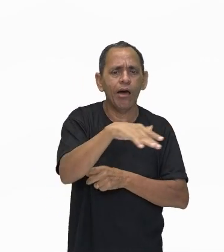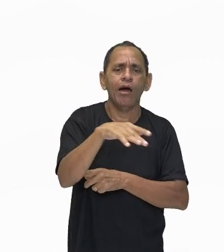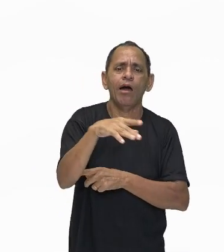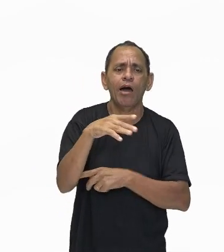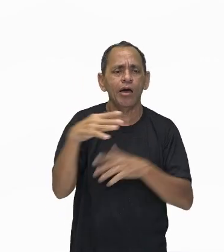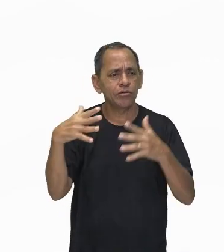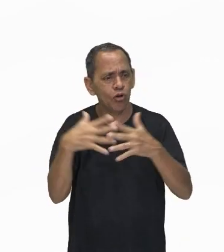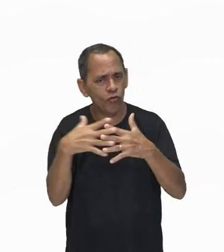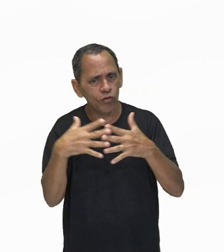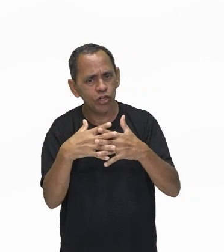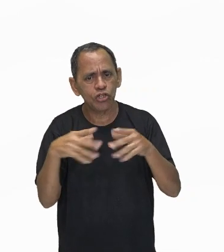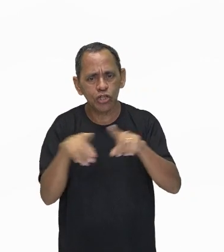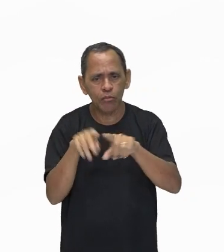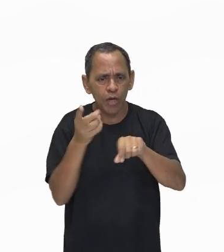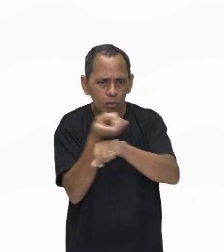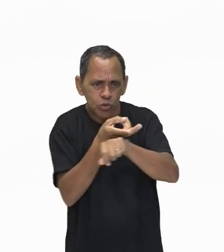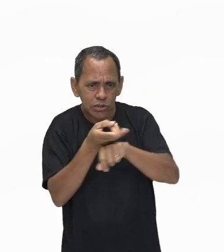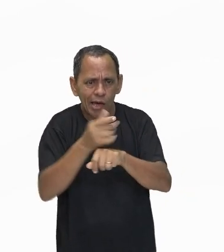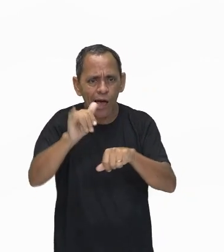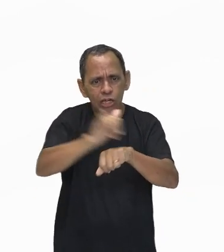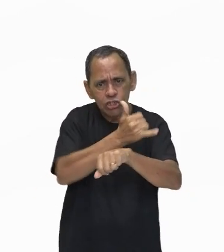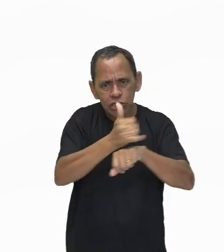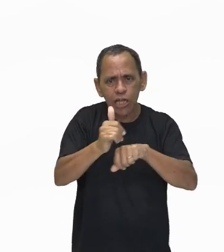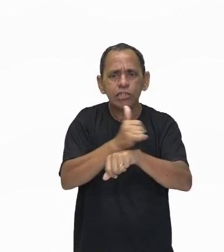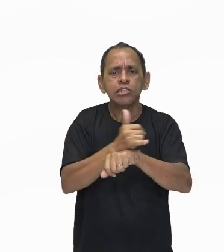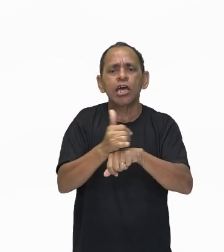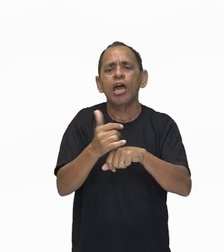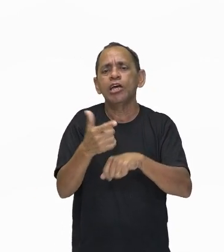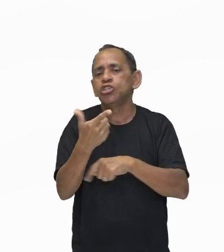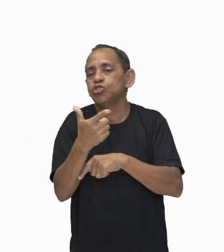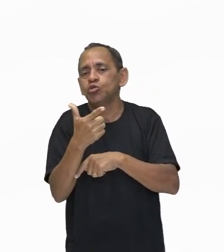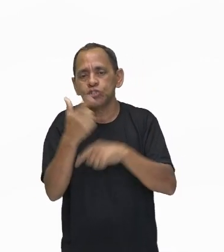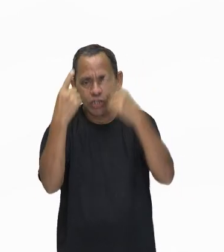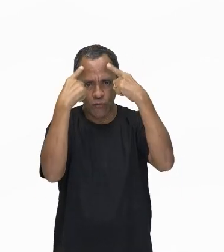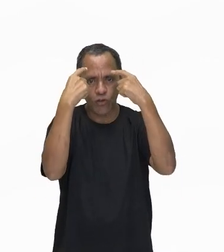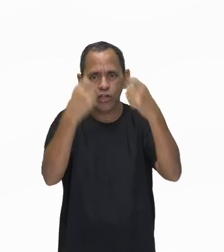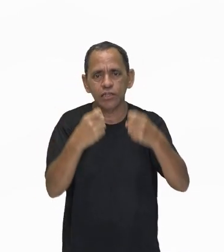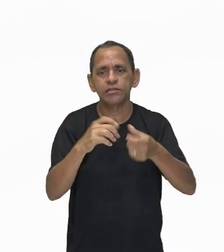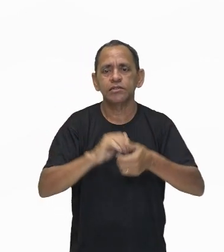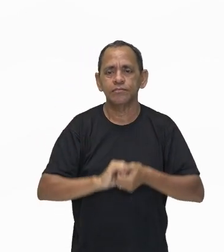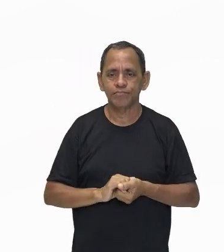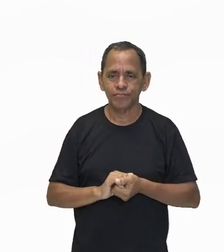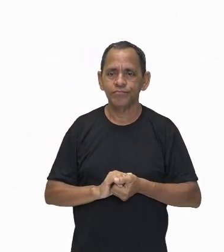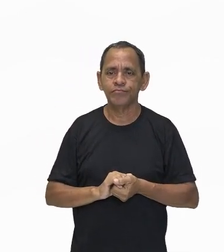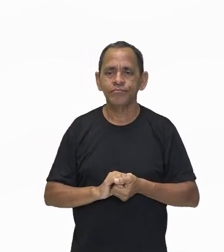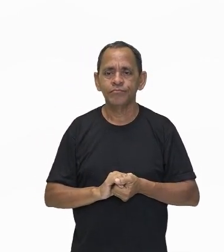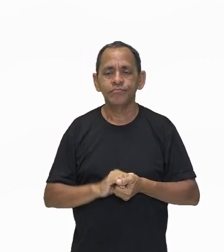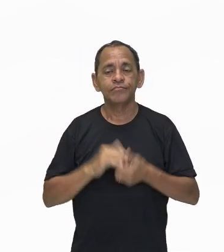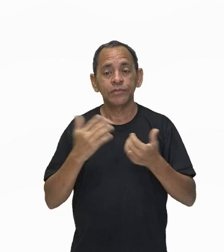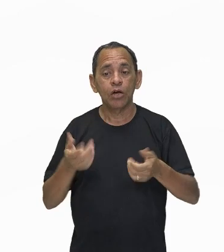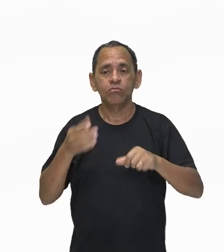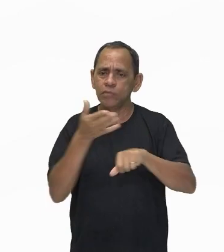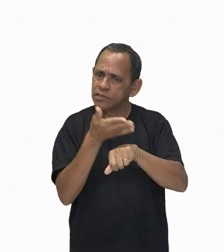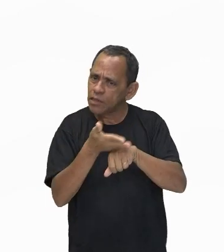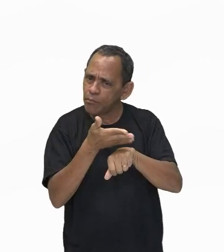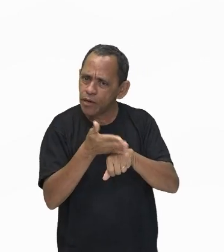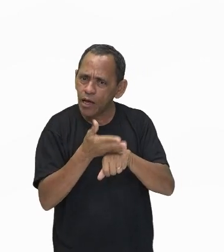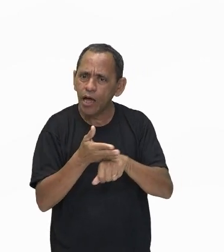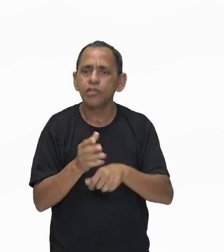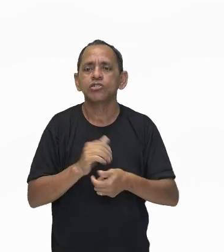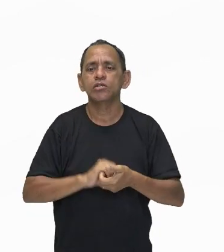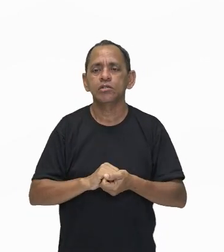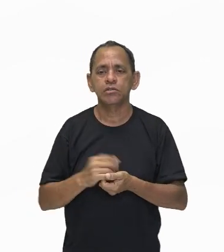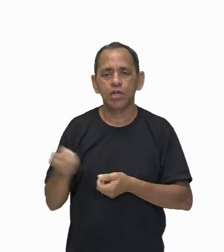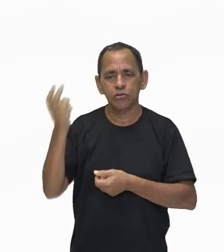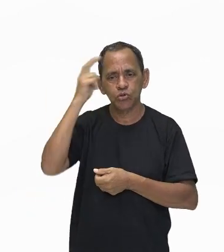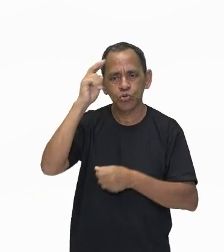busque, então, aí, esta não violência, para que a gente coloque, então, em prática essa cultura de paz. Então,